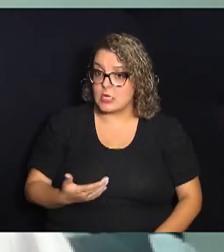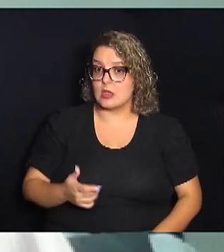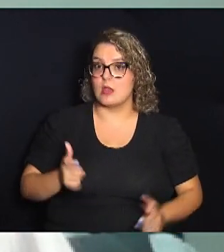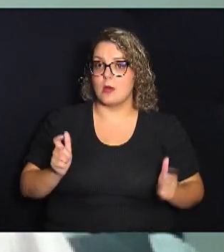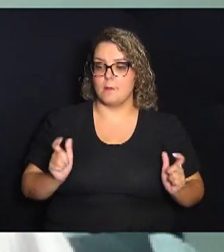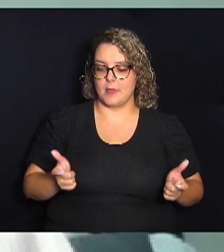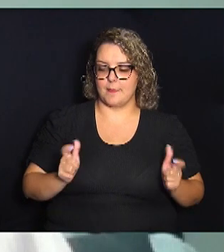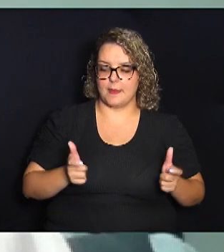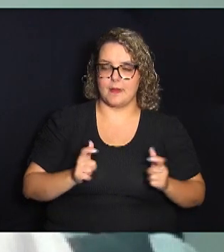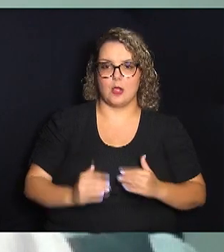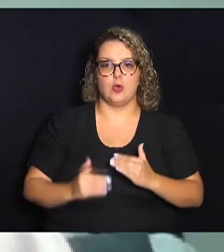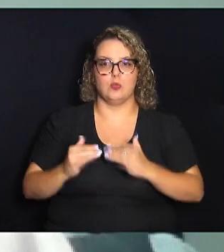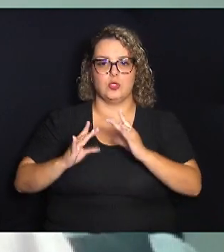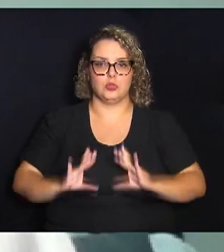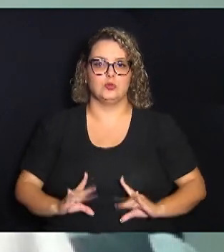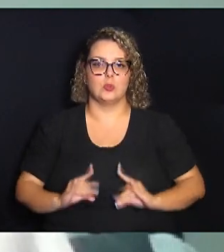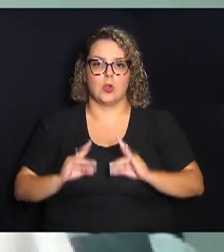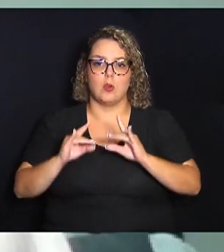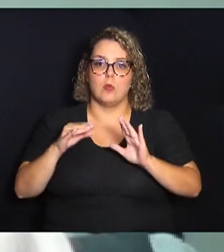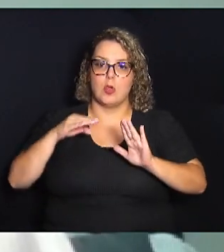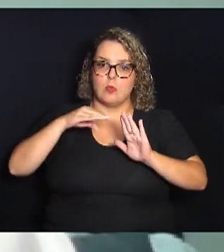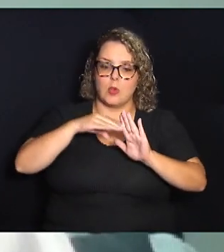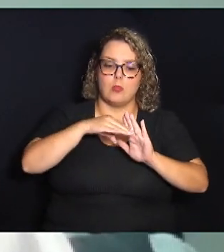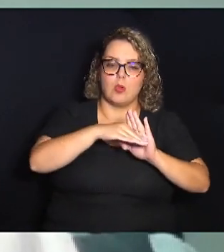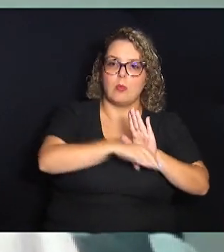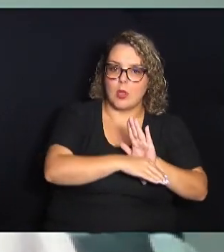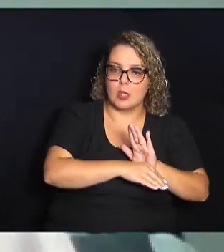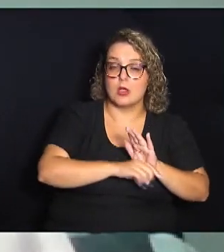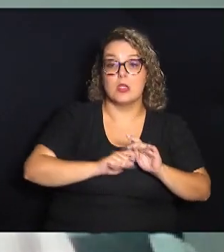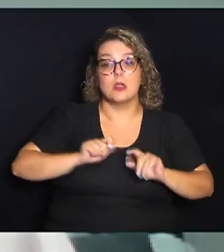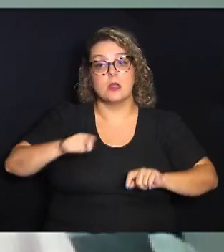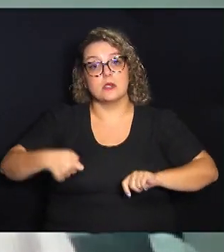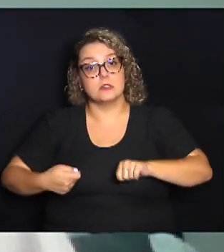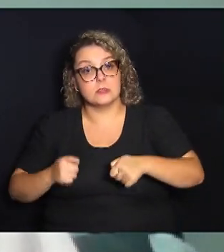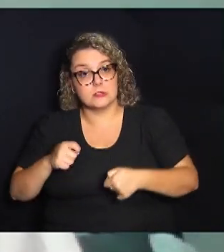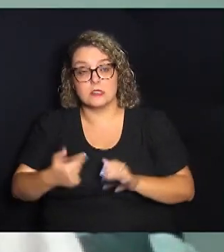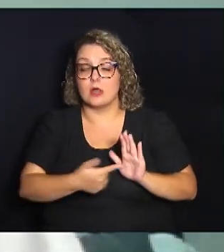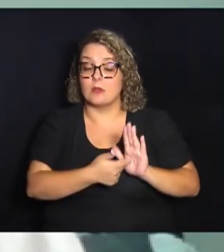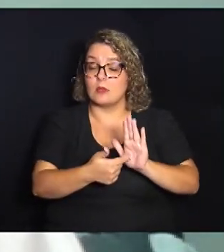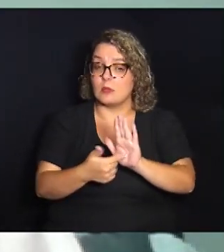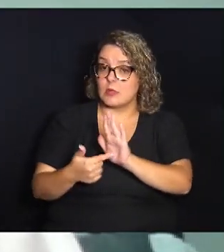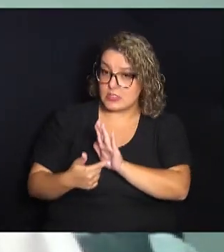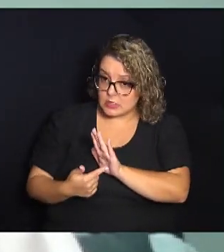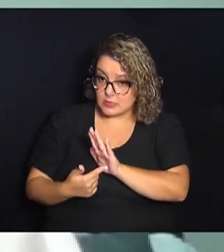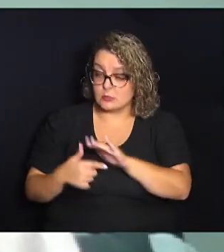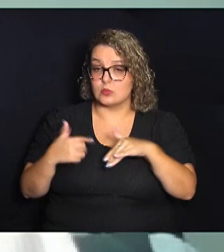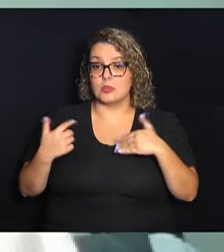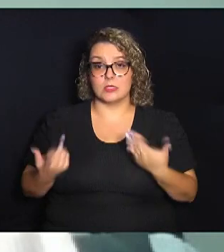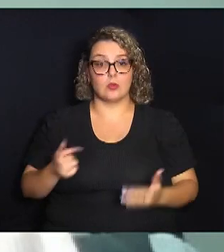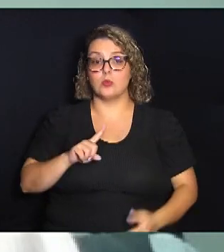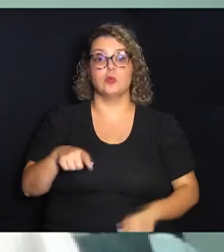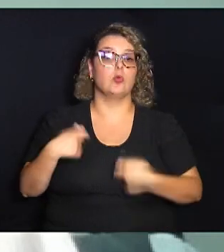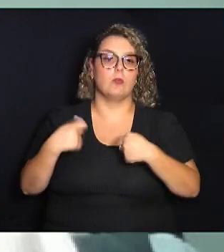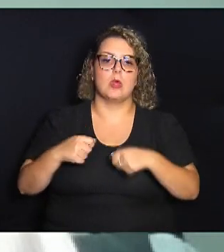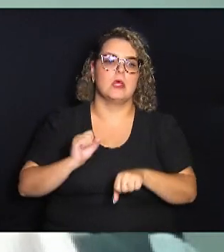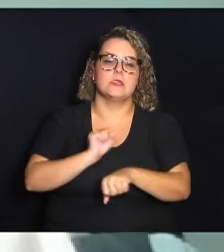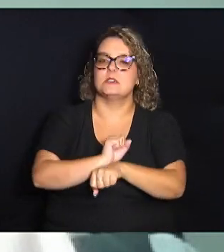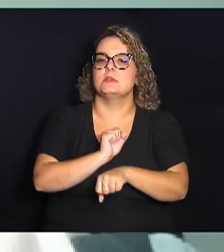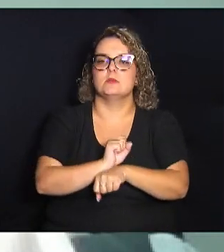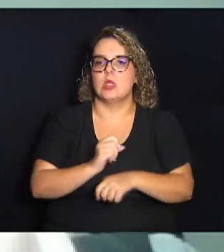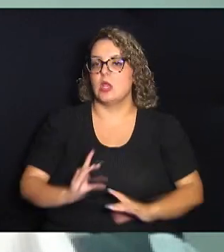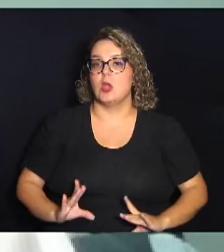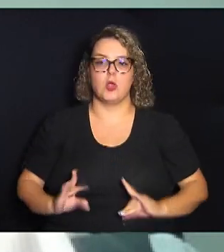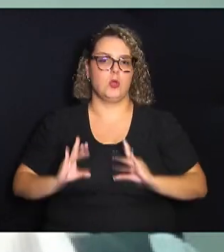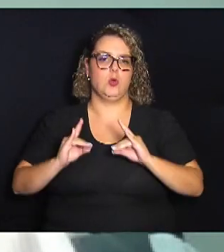diminuindo a produção de hormônios progressivamente e muitos sinais vão aparecendo. Então você não precisa esperar esses